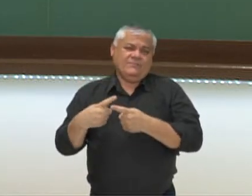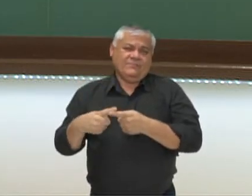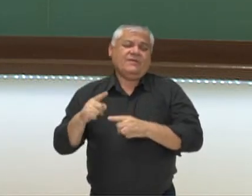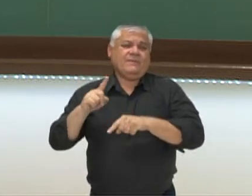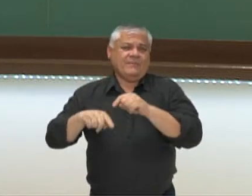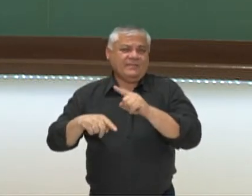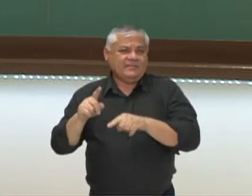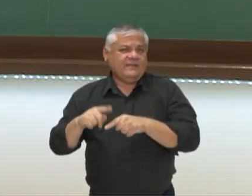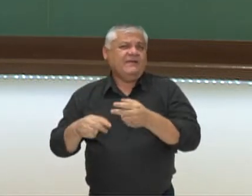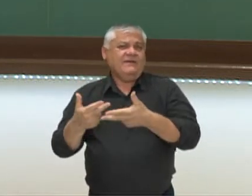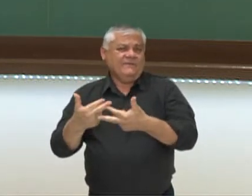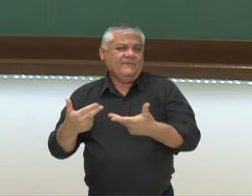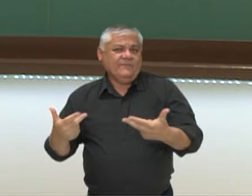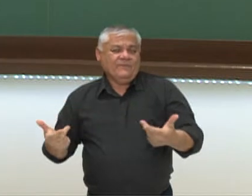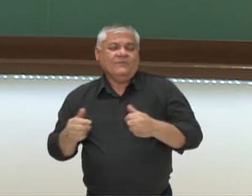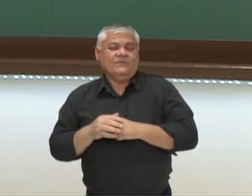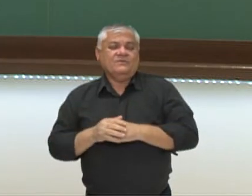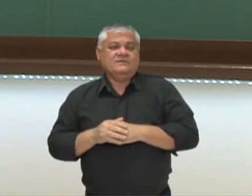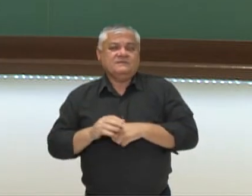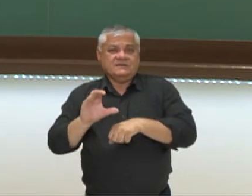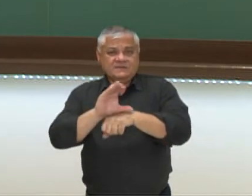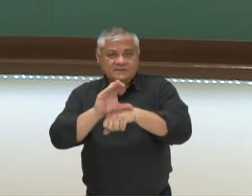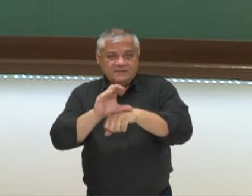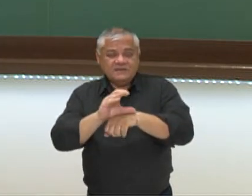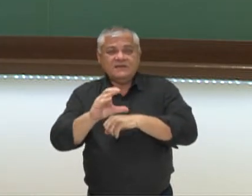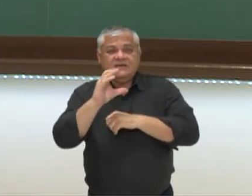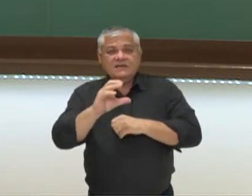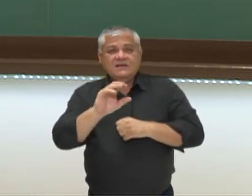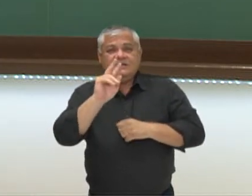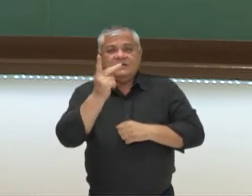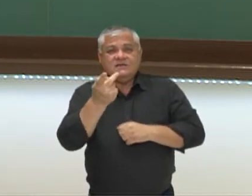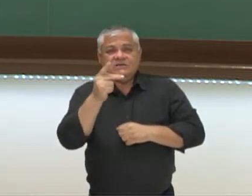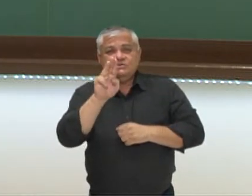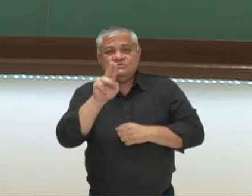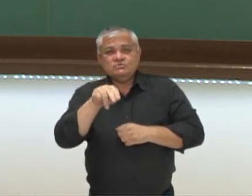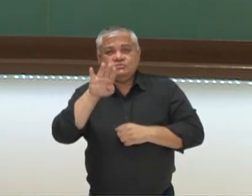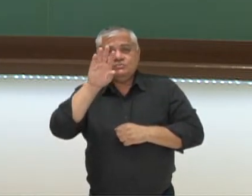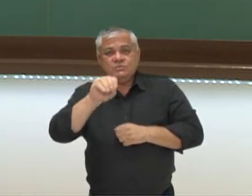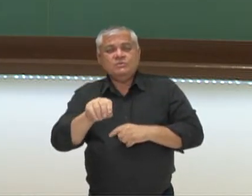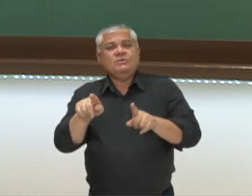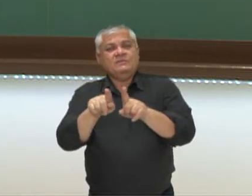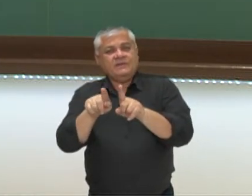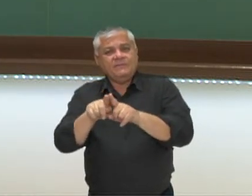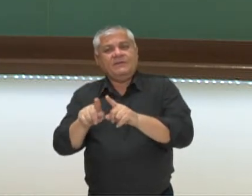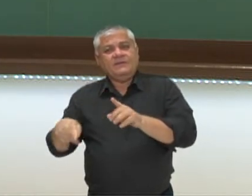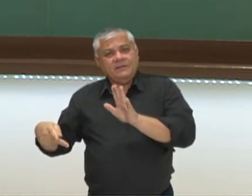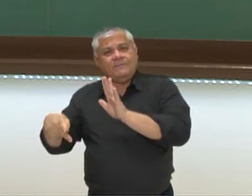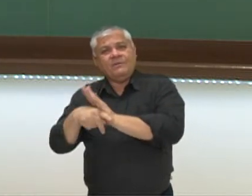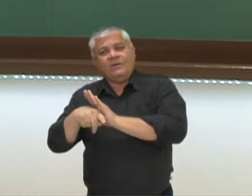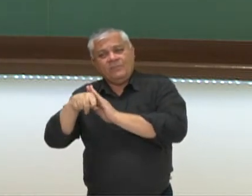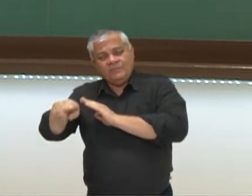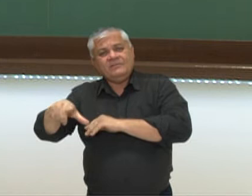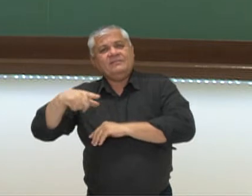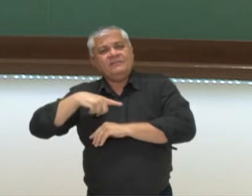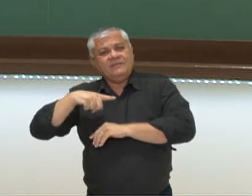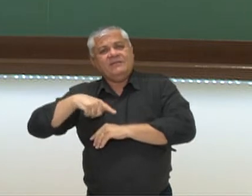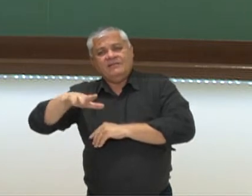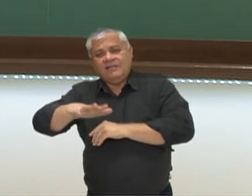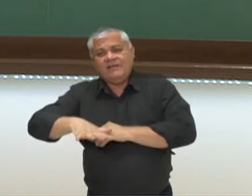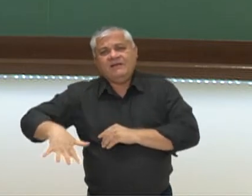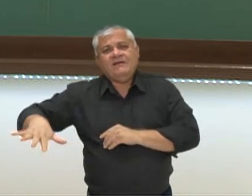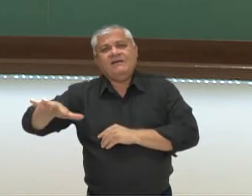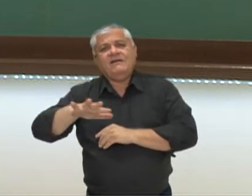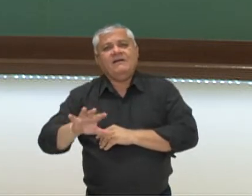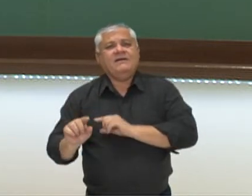em várias áreas, onde o chumbo também está presente naquela região em função de atividades mineradoras que ocorreram naquela área,